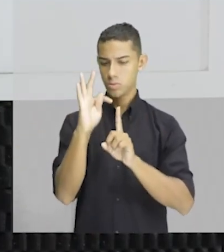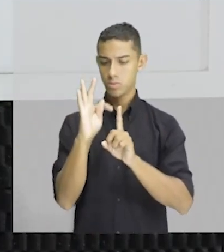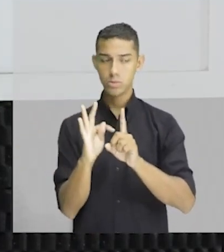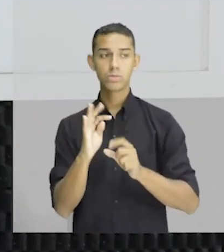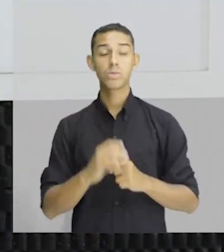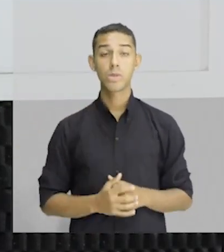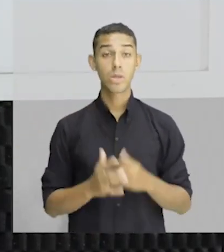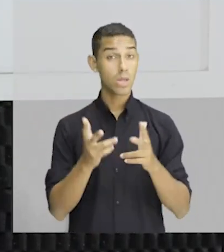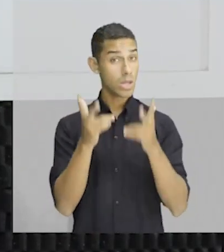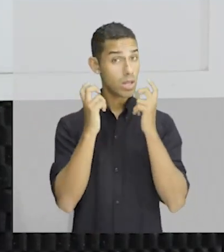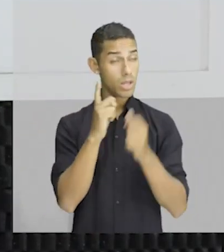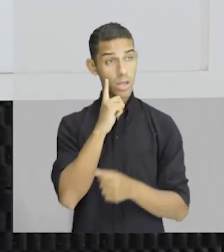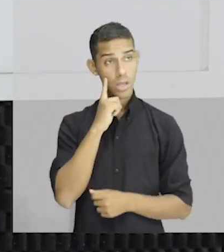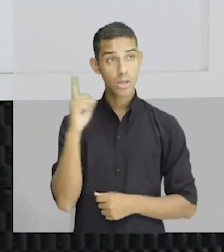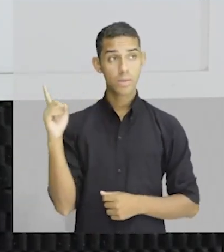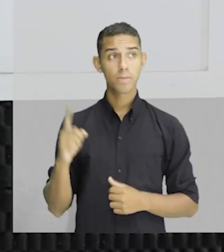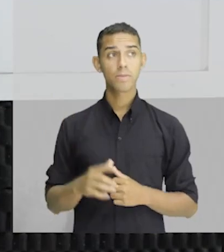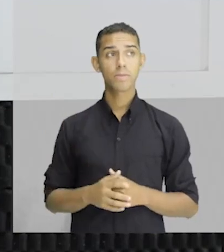ó,